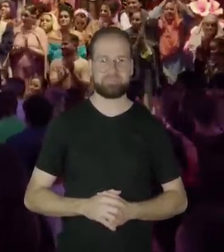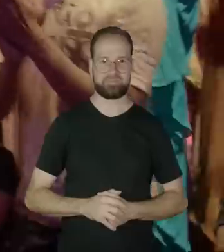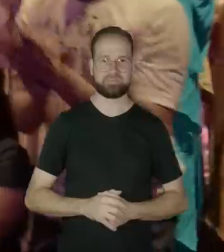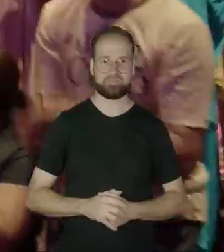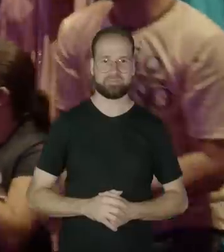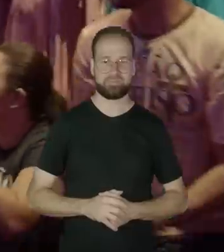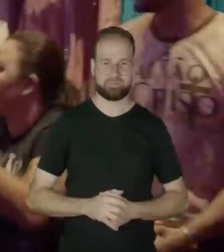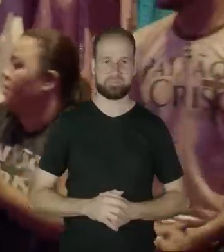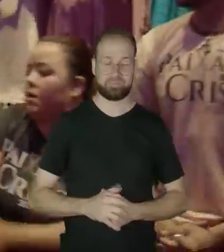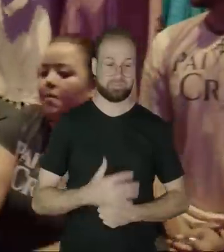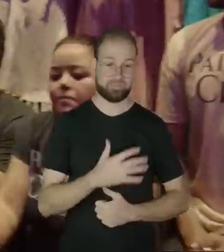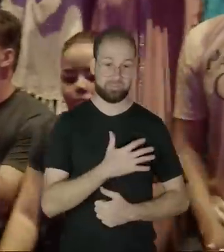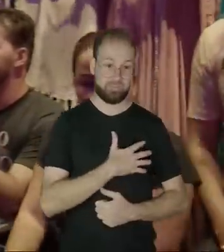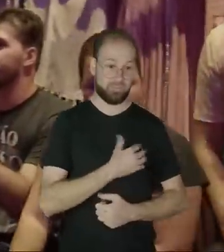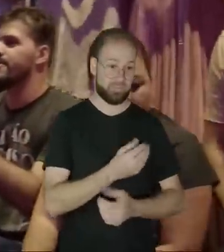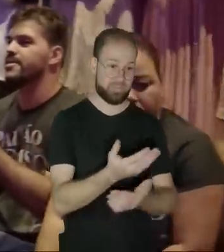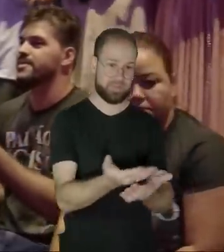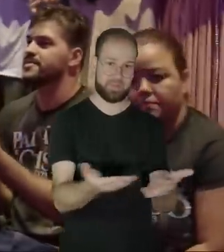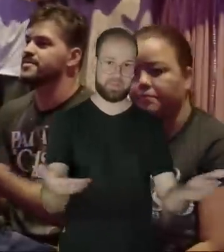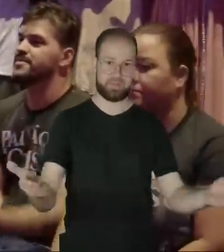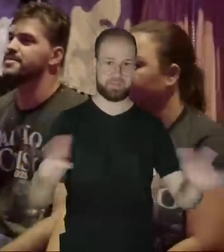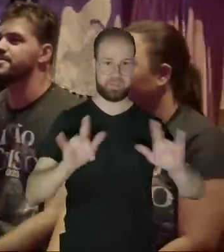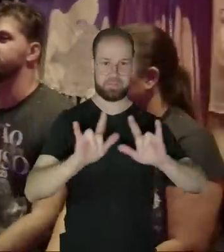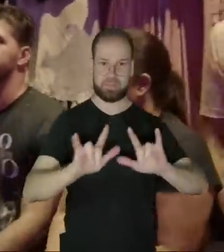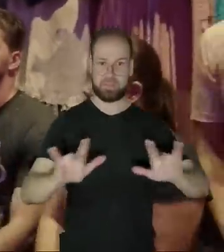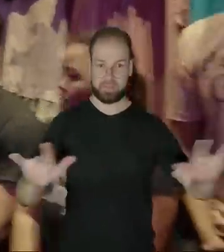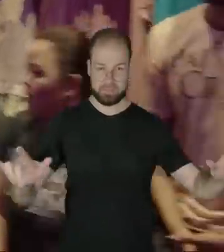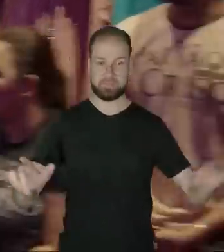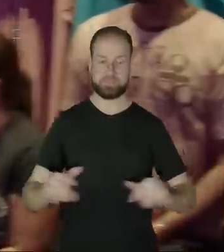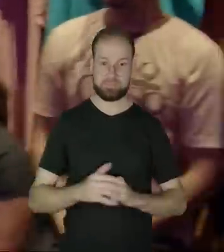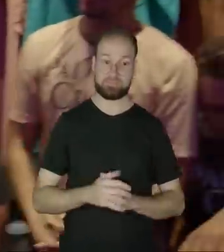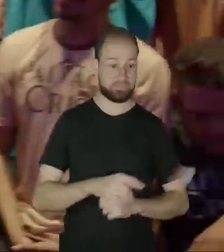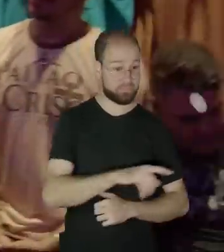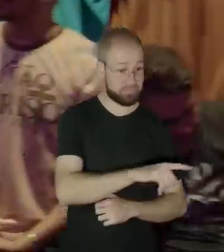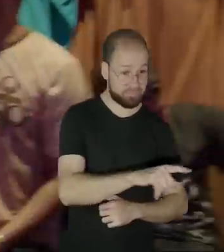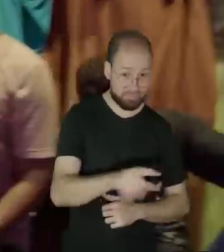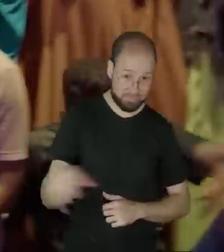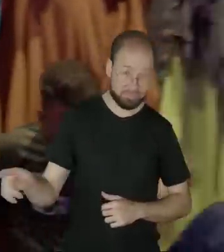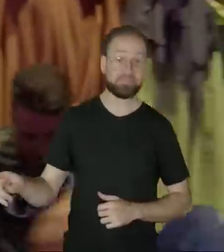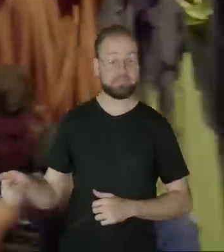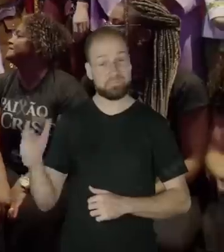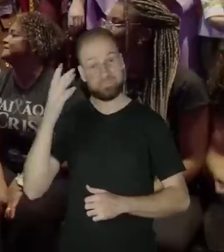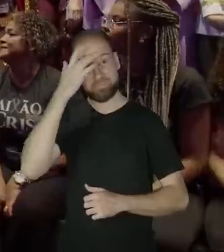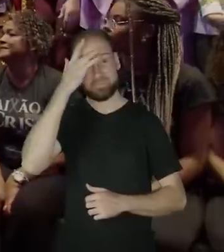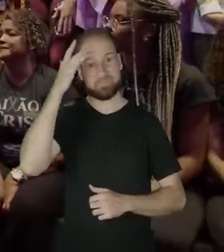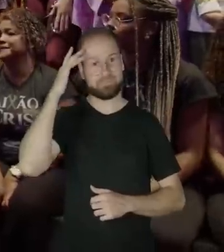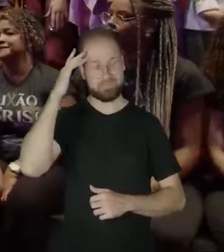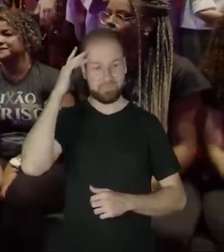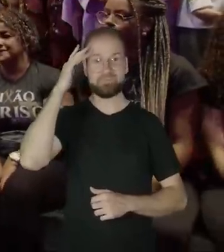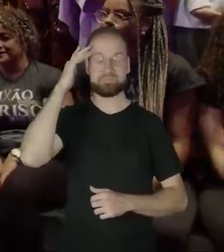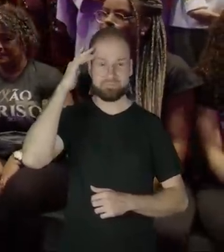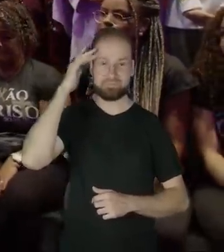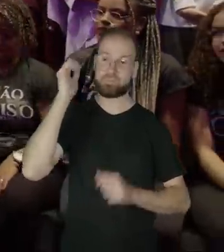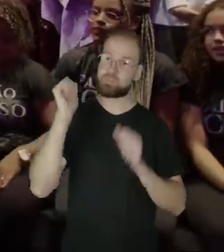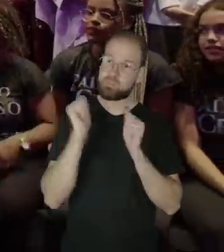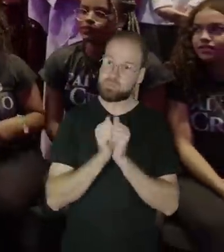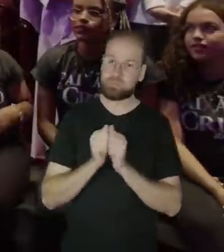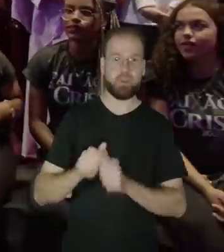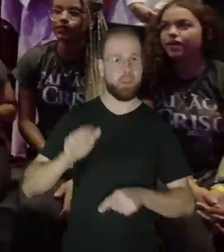Filhos amados, é gente da gente, né? Pessoas que vão crescendo na fé, que nos